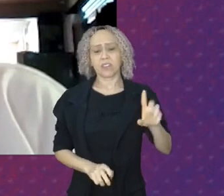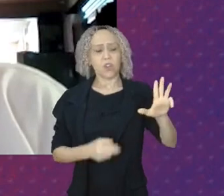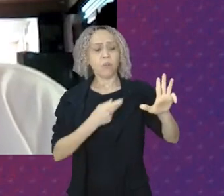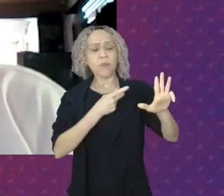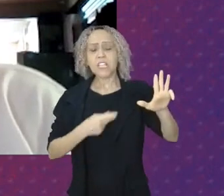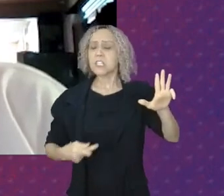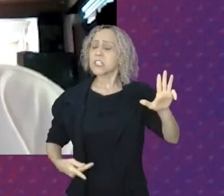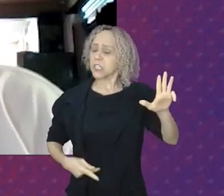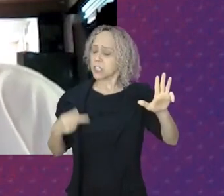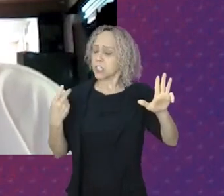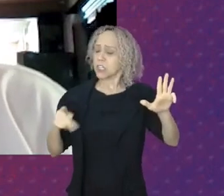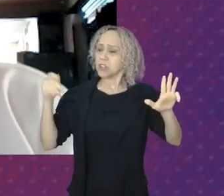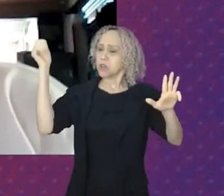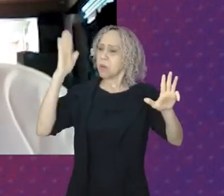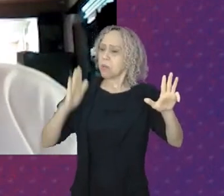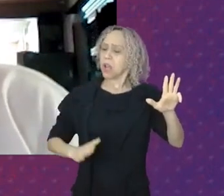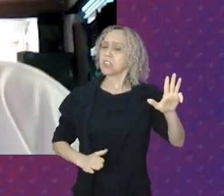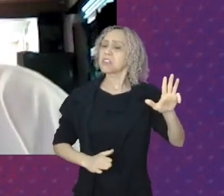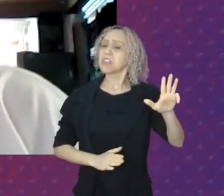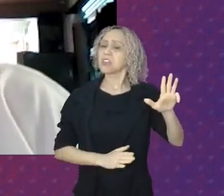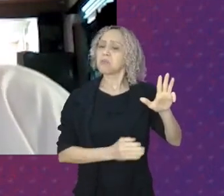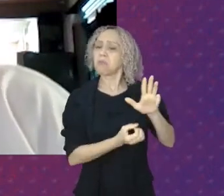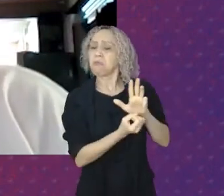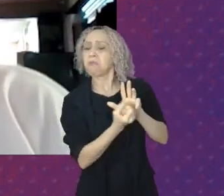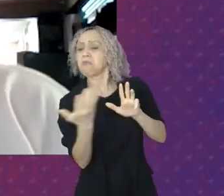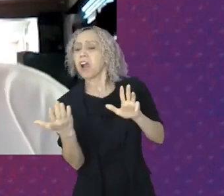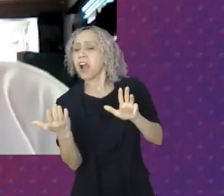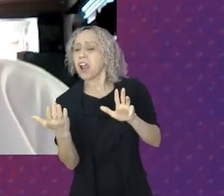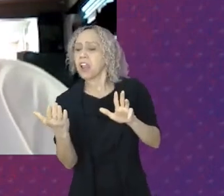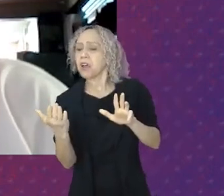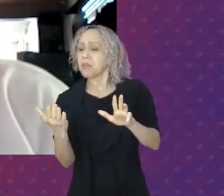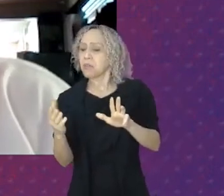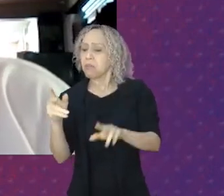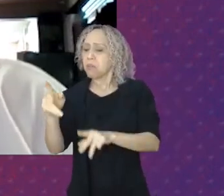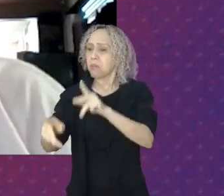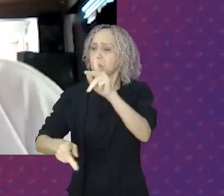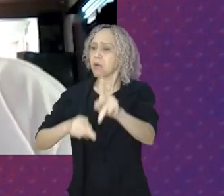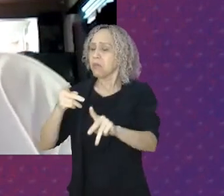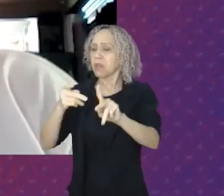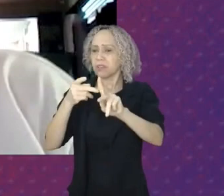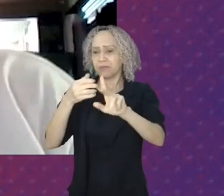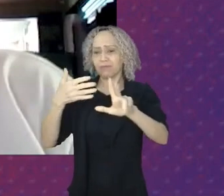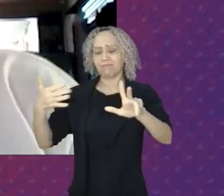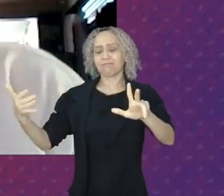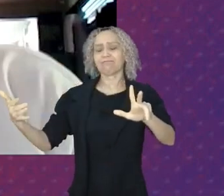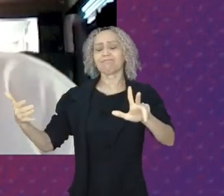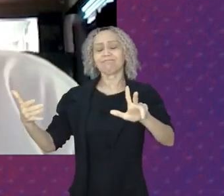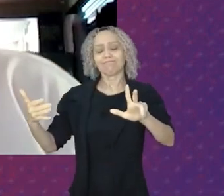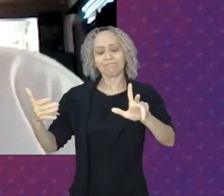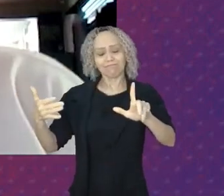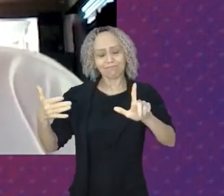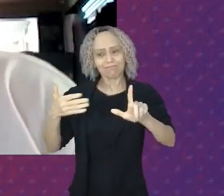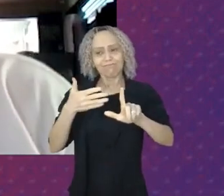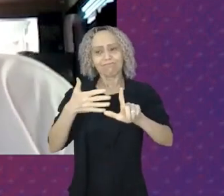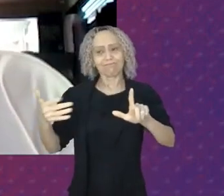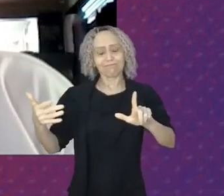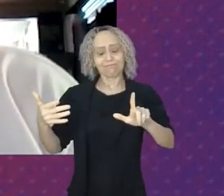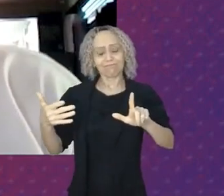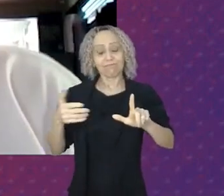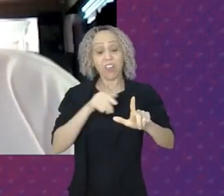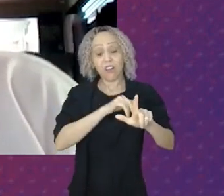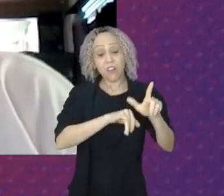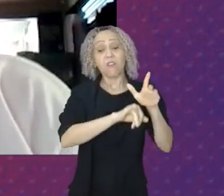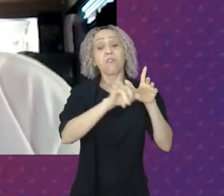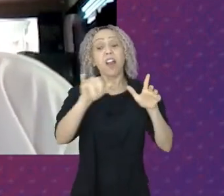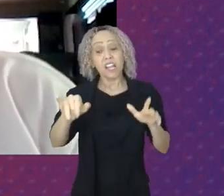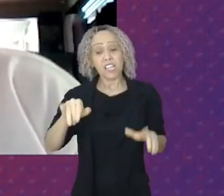se direciona a uma população, a população LGBT, nesse caso, como sujeito de direito,